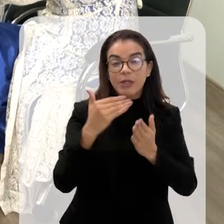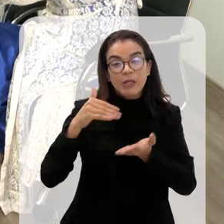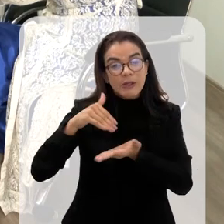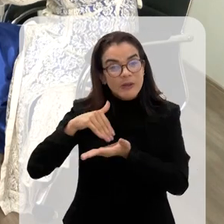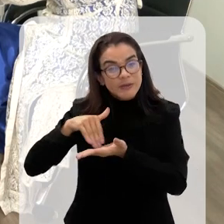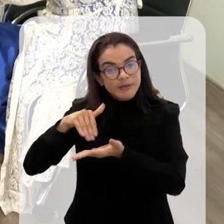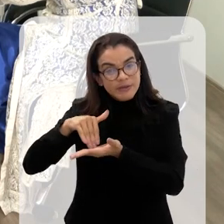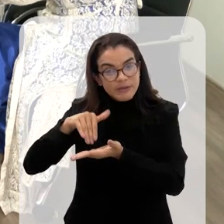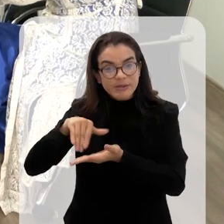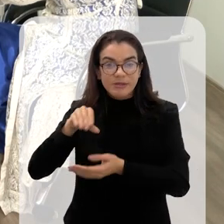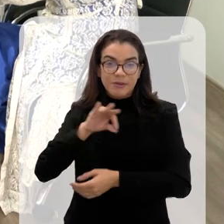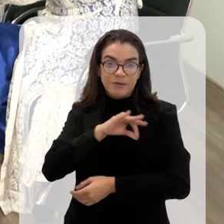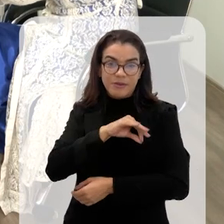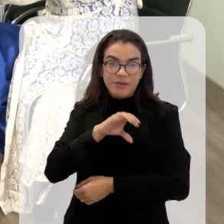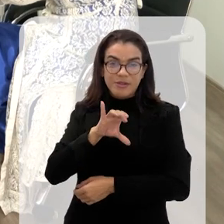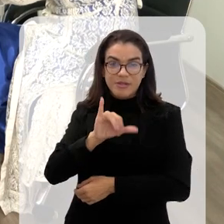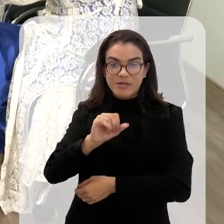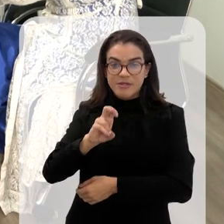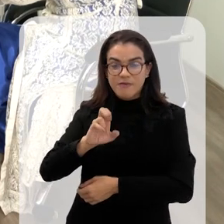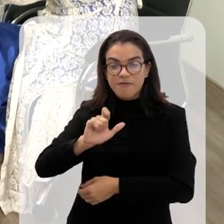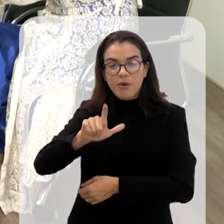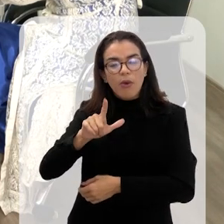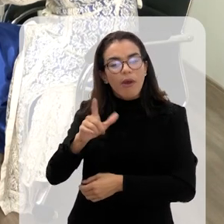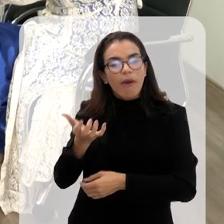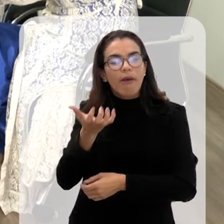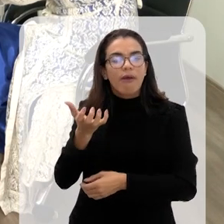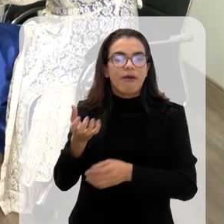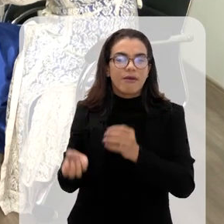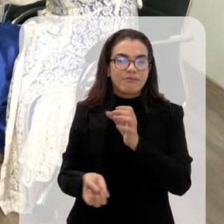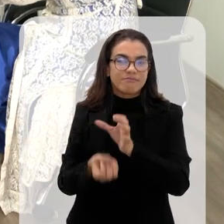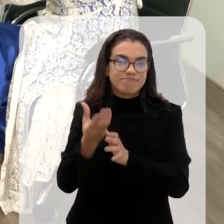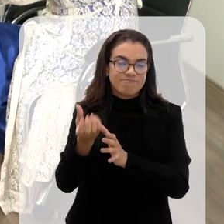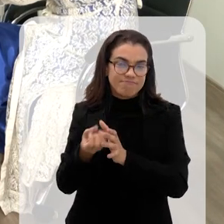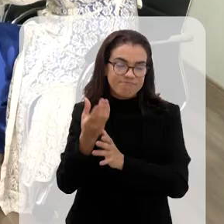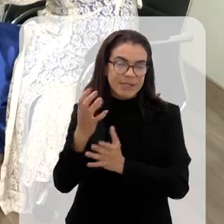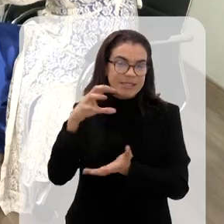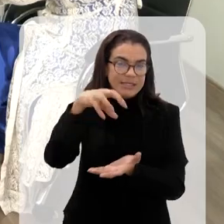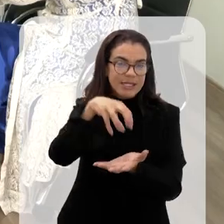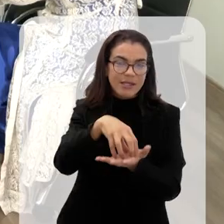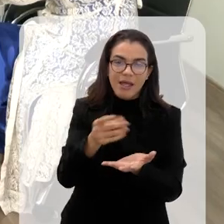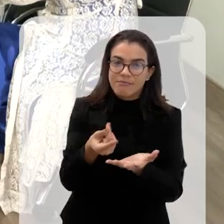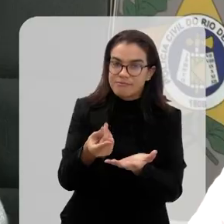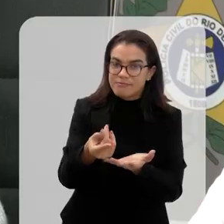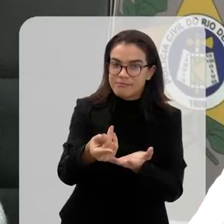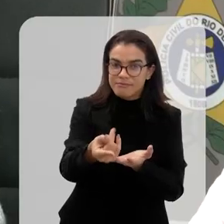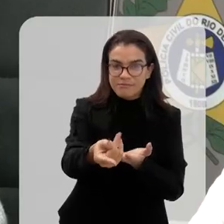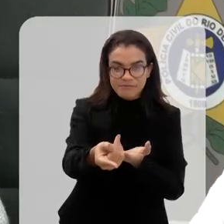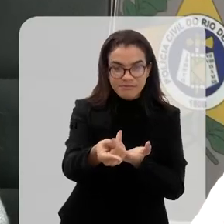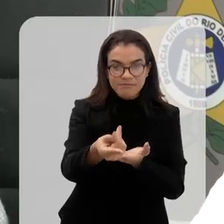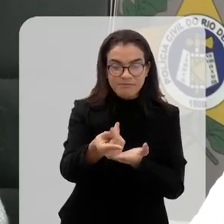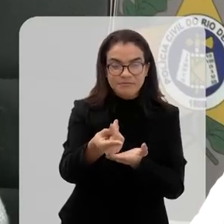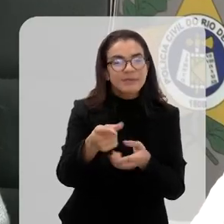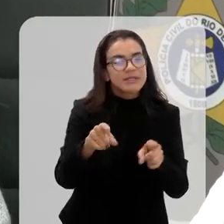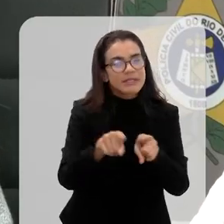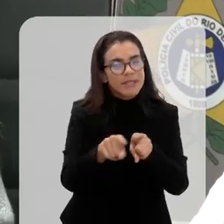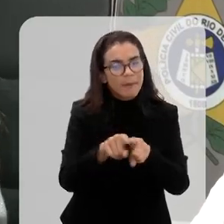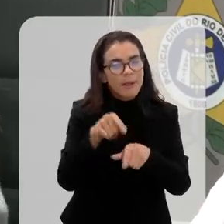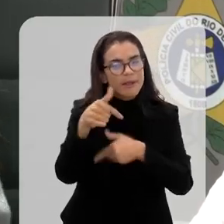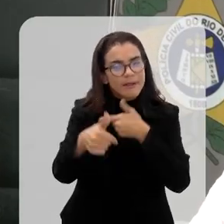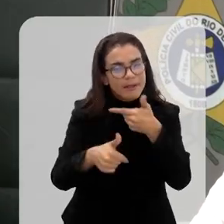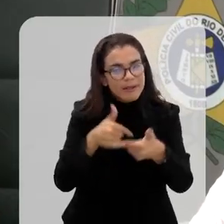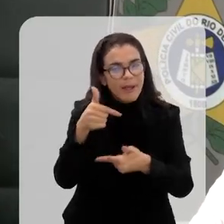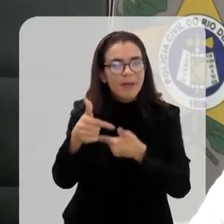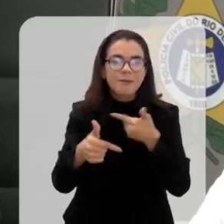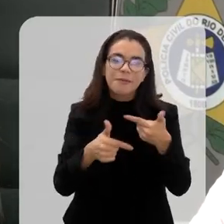E o secretário da Polícia Civil, ele quer criar essa central permanente, que